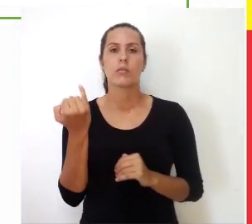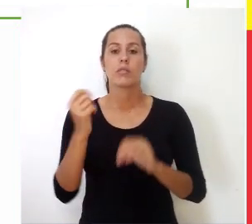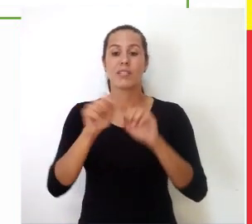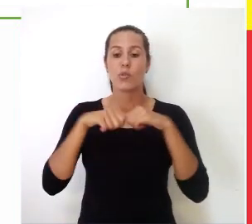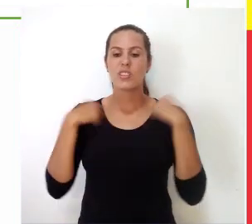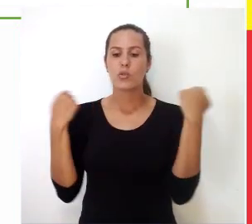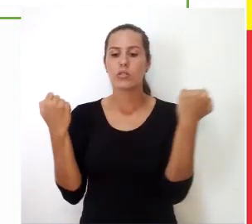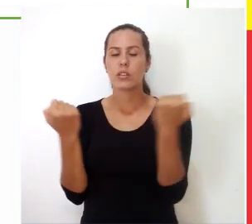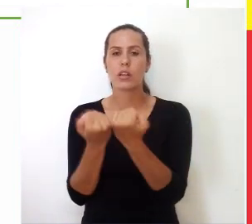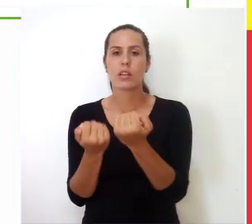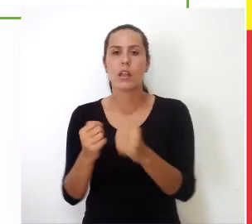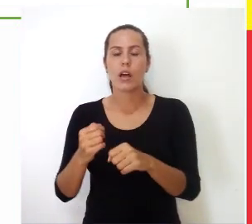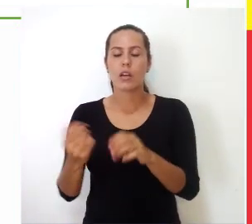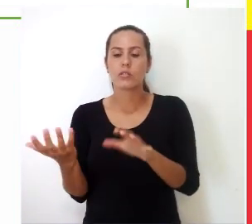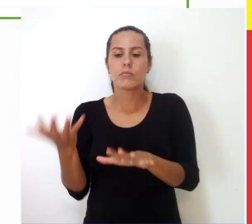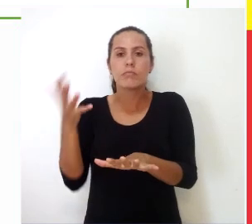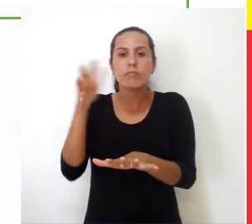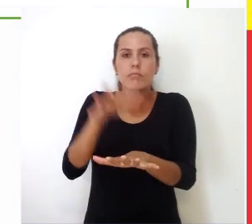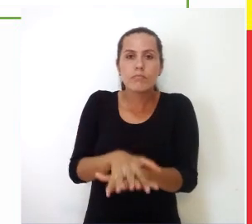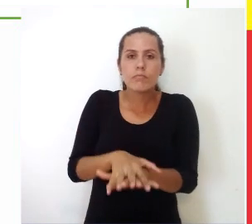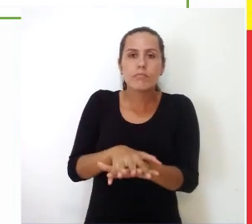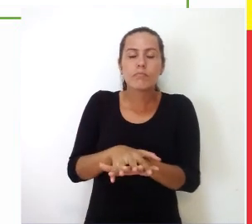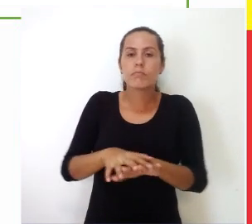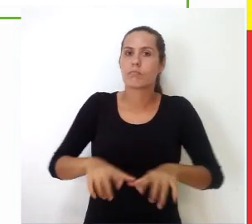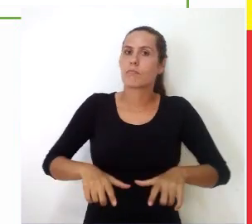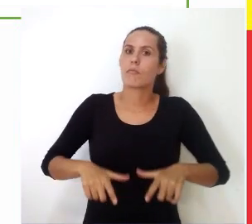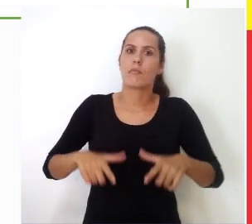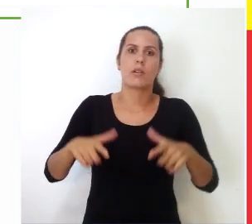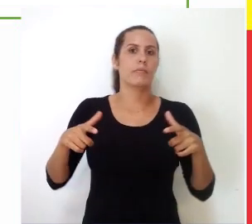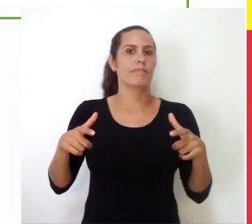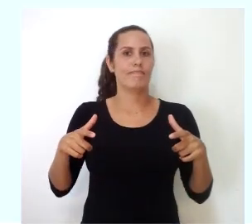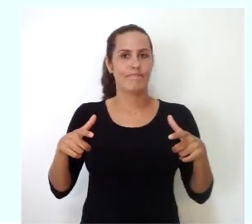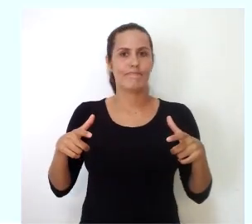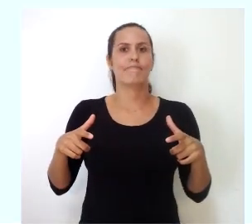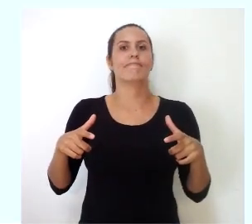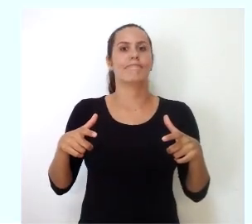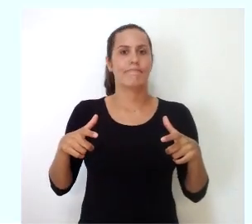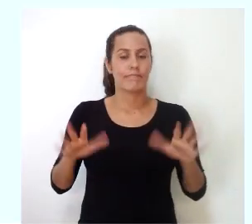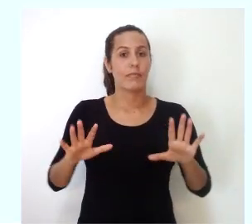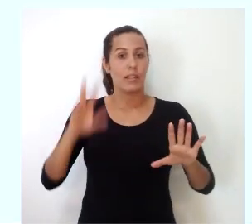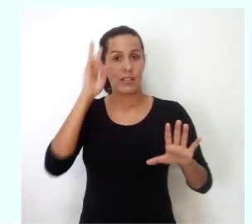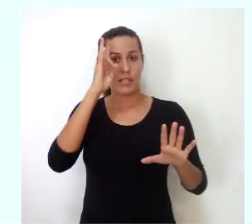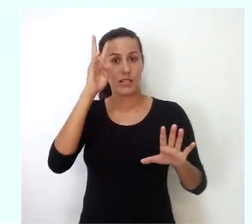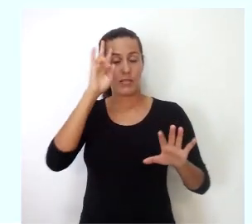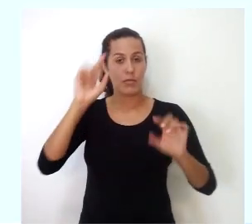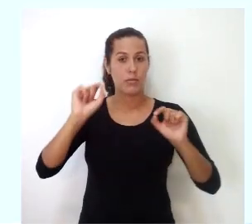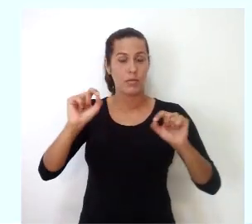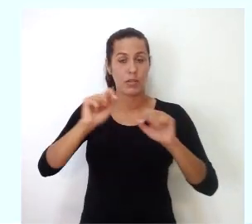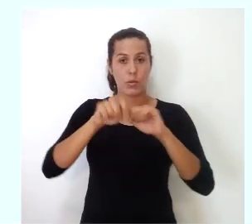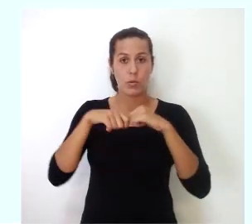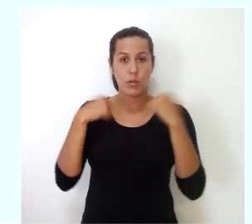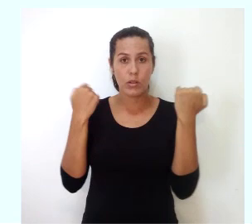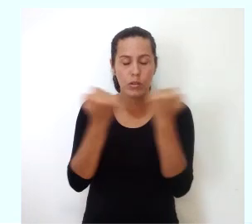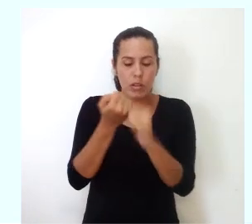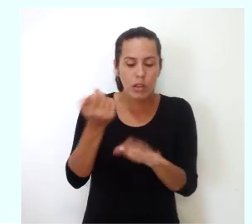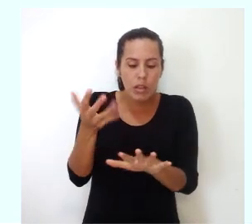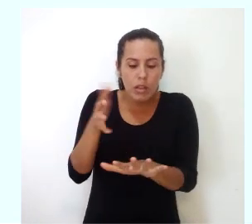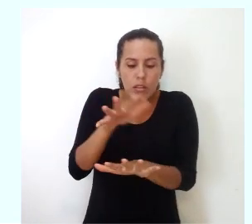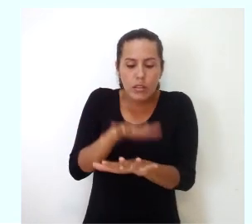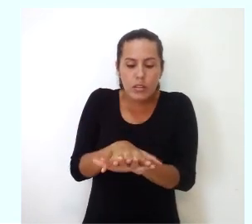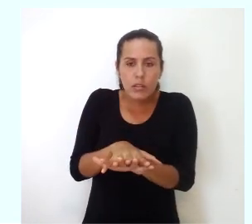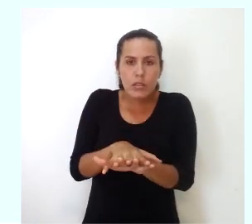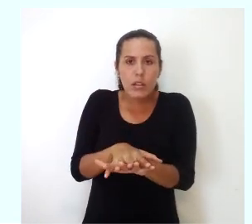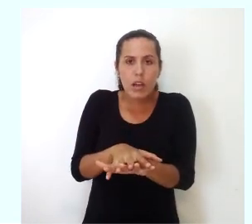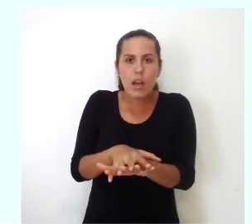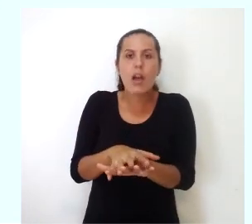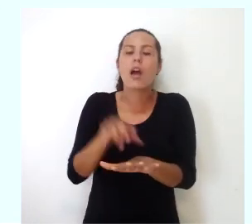palavra inclusiva, sociedade plural e inclusiva. Lembrar que a sociedade inclusiva é aquela que não